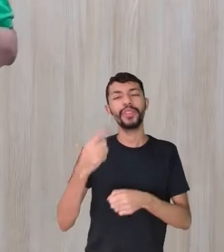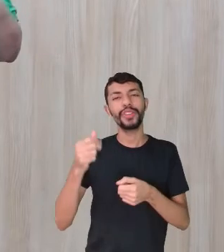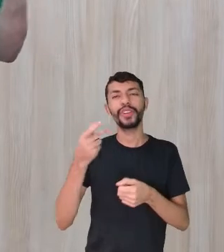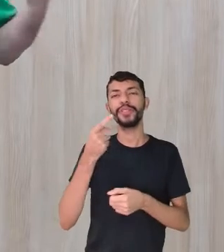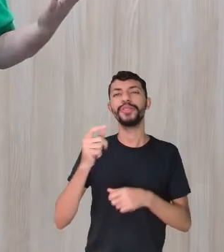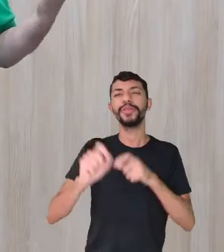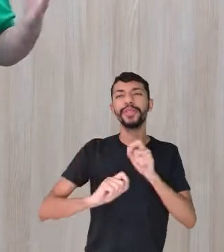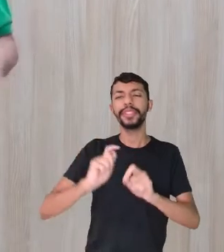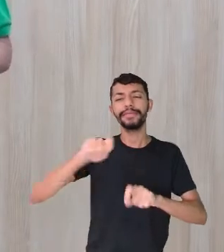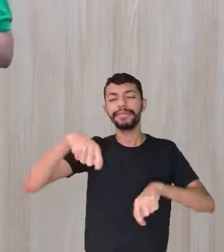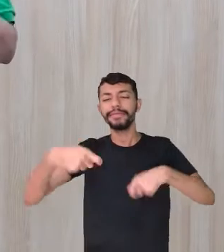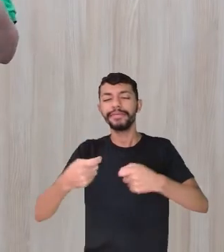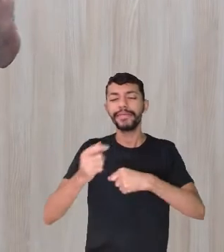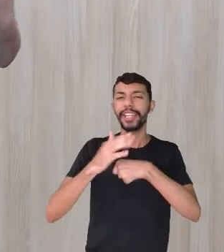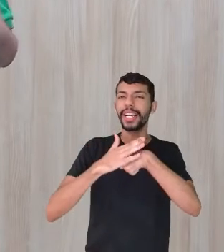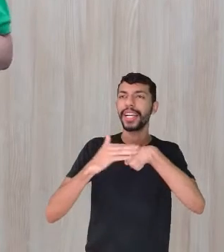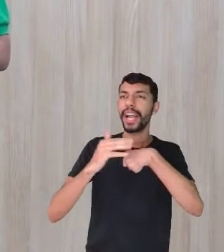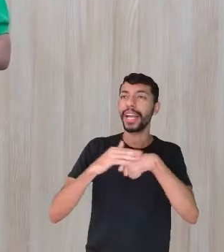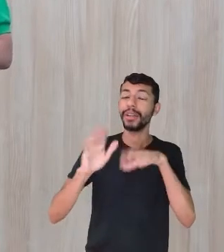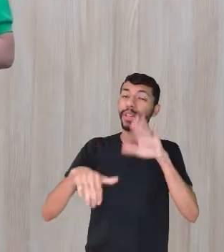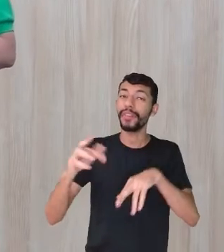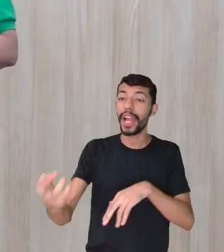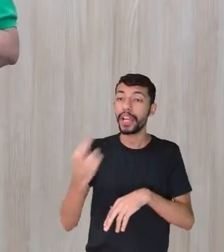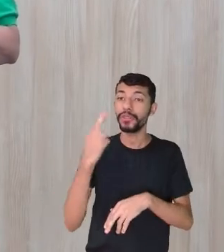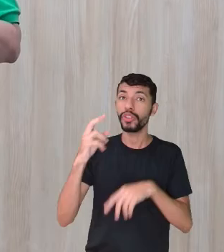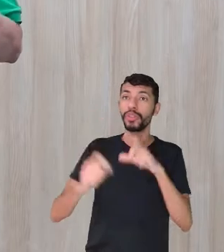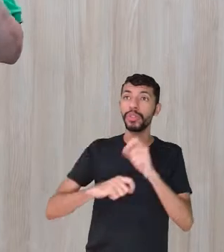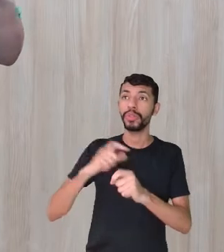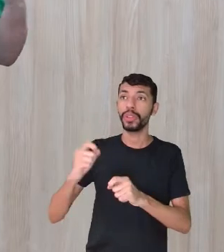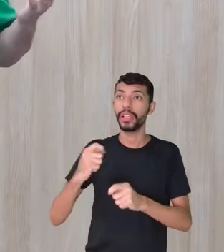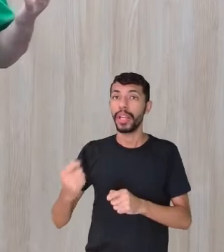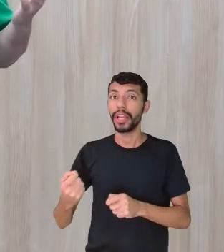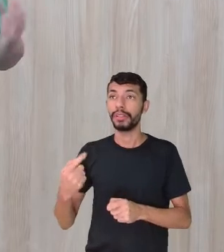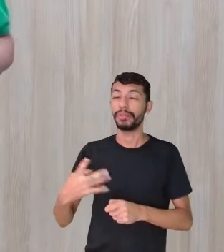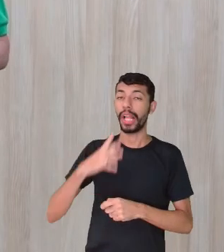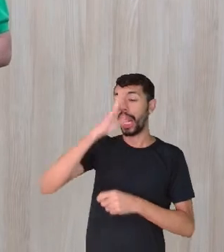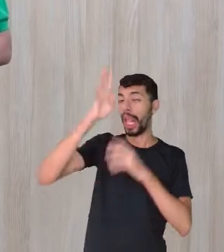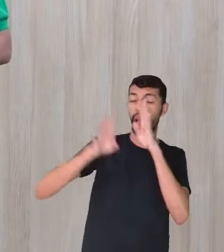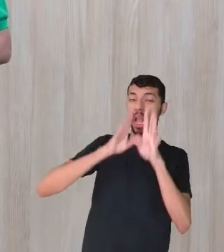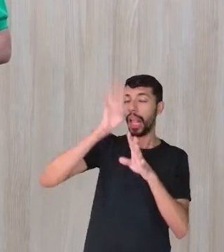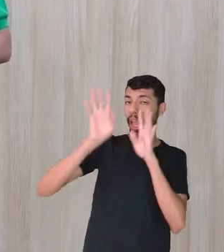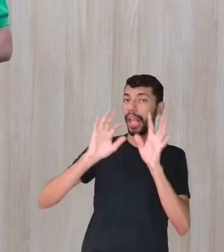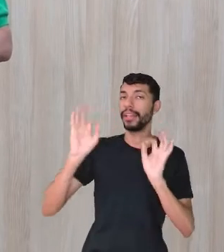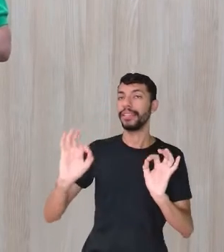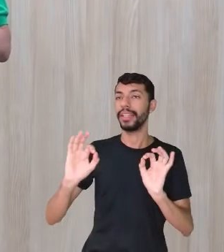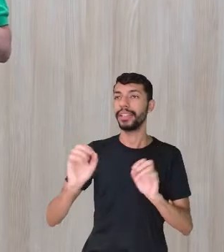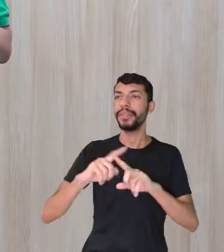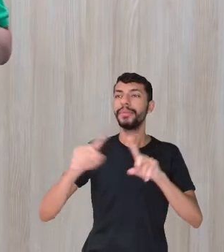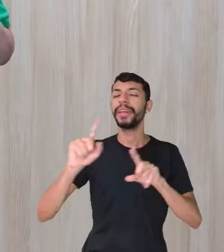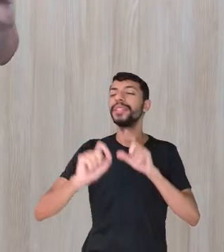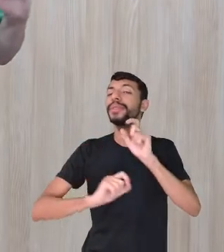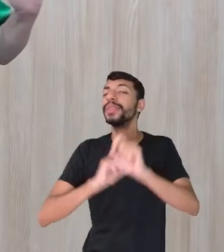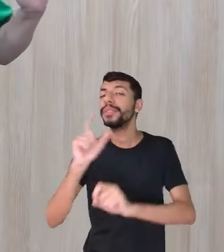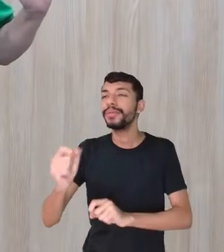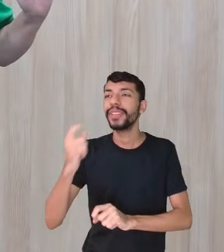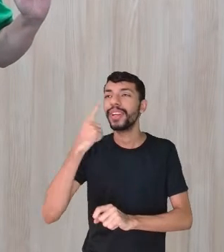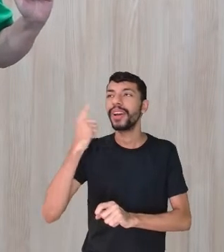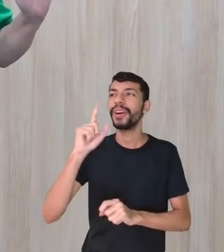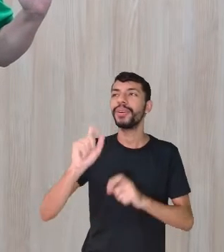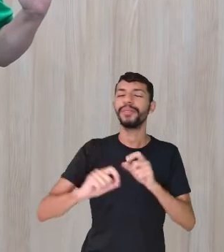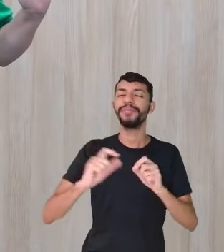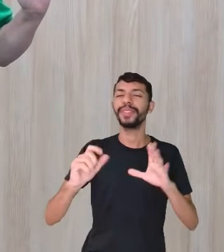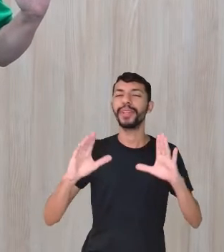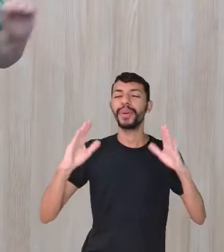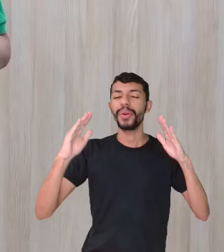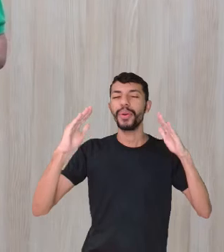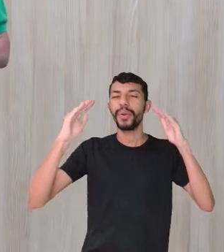ainda que a resposta seja assim grossa, não é? Exagerada nas emoções, mas aí é amenizado